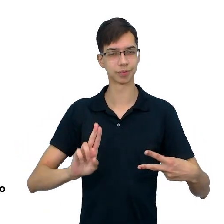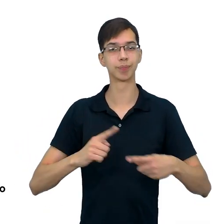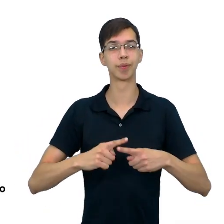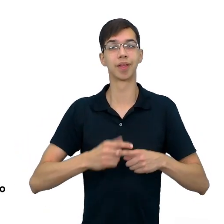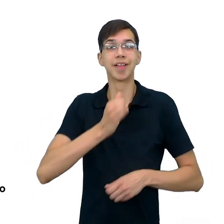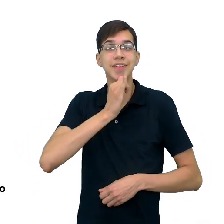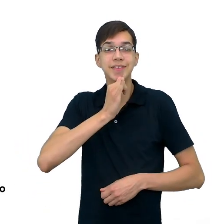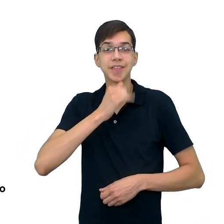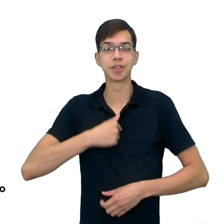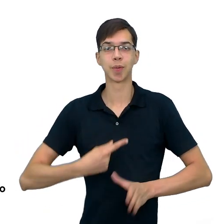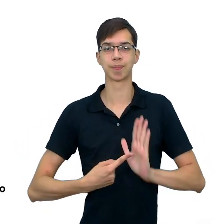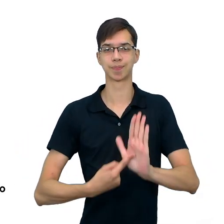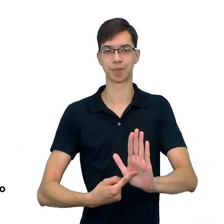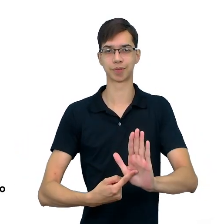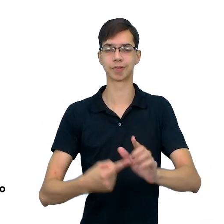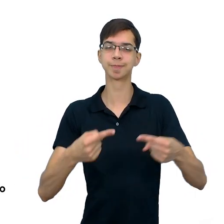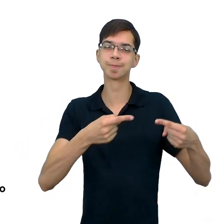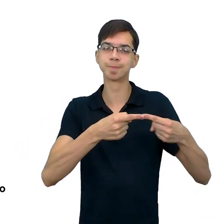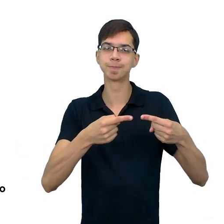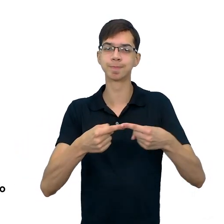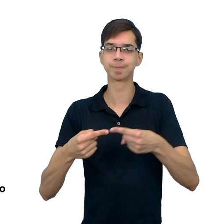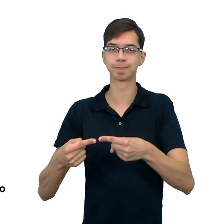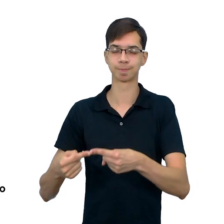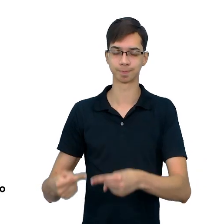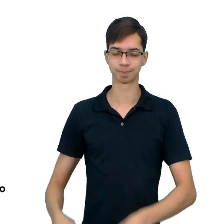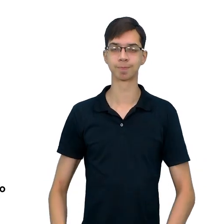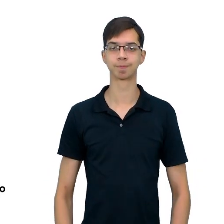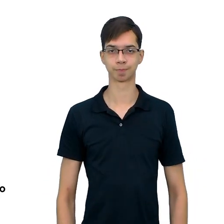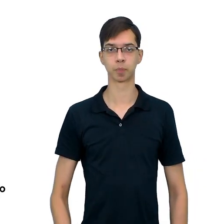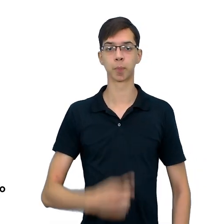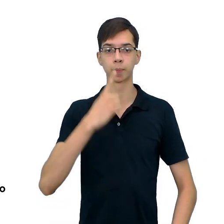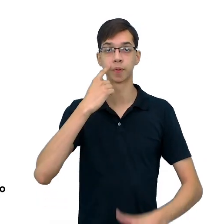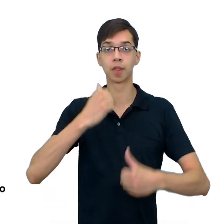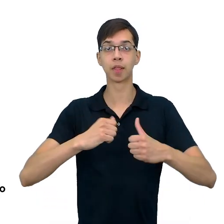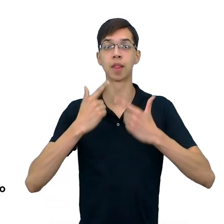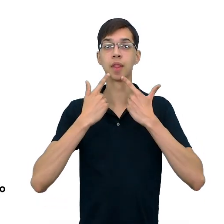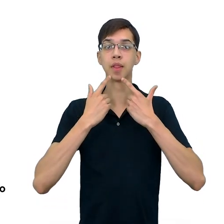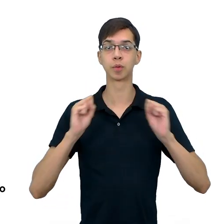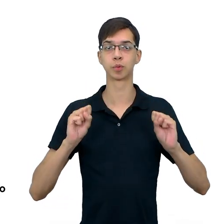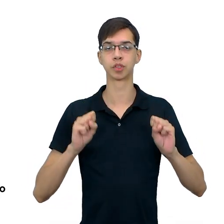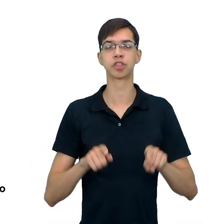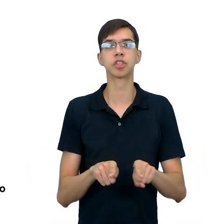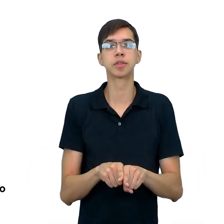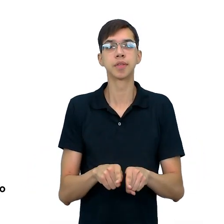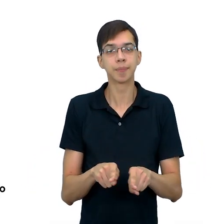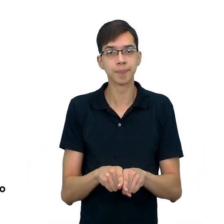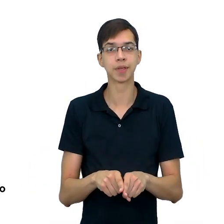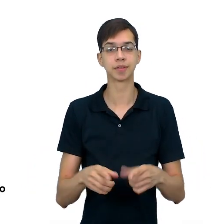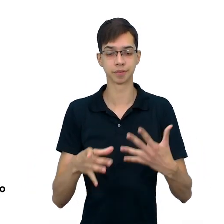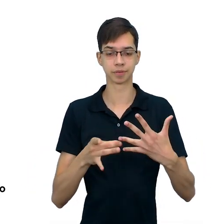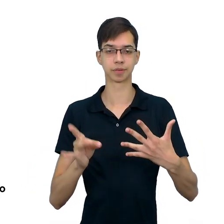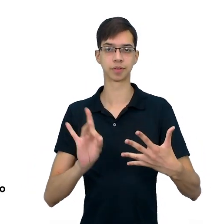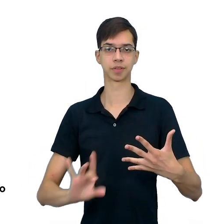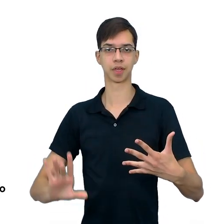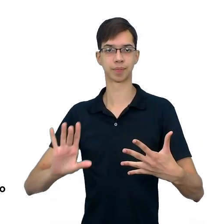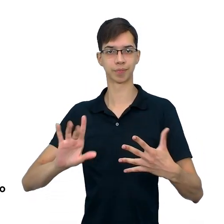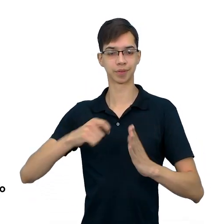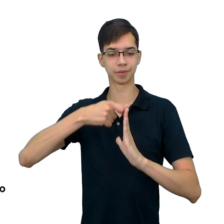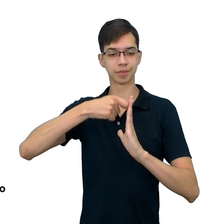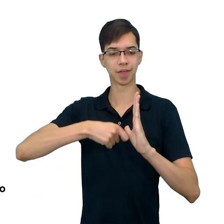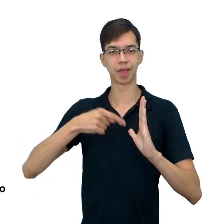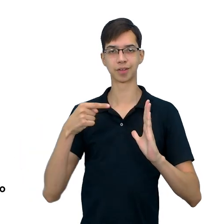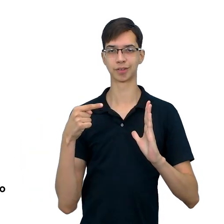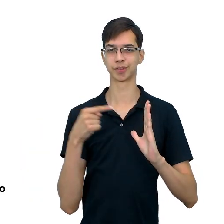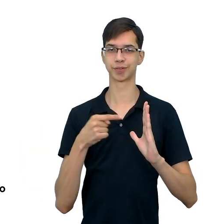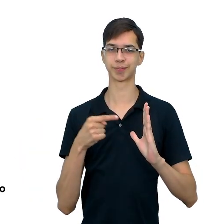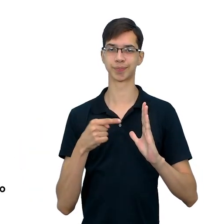Esse efeito de sentido aí a partir dessa análise linguística e semiótica dentro do texto. E a partir daí convidá-los a